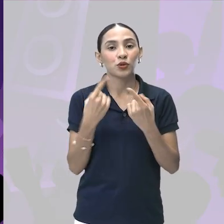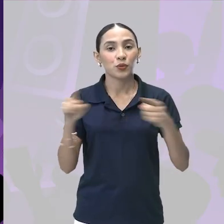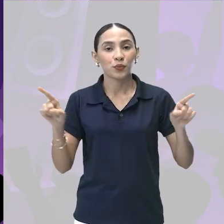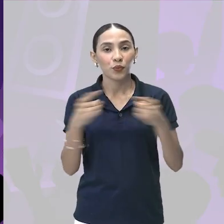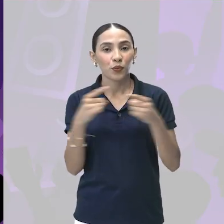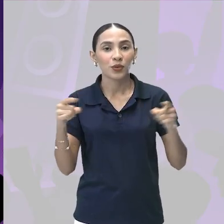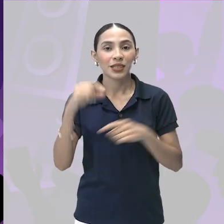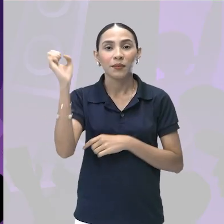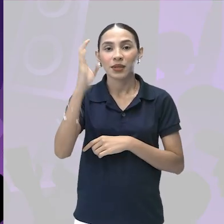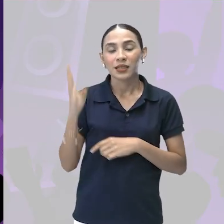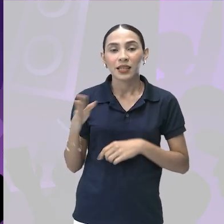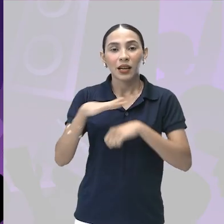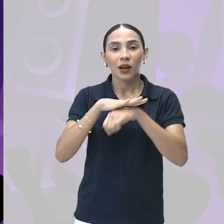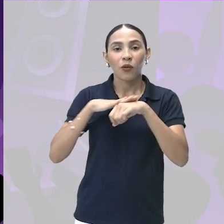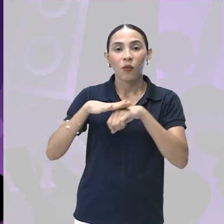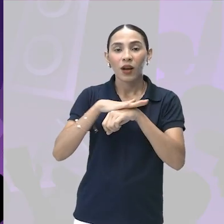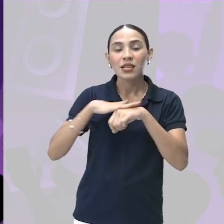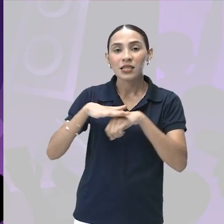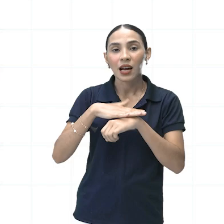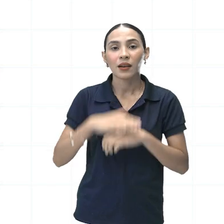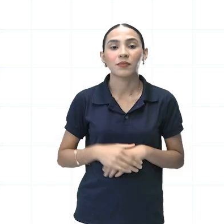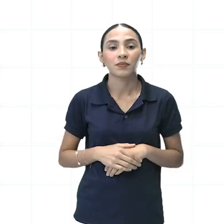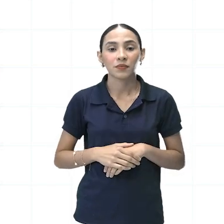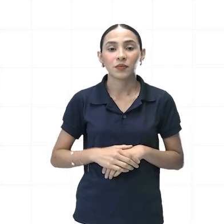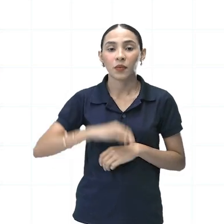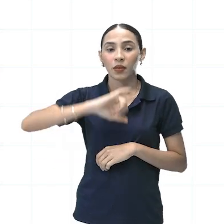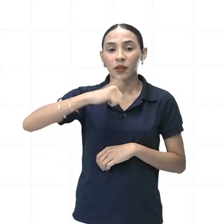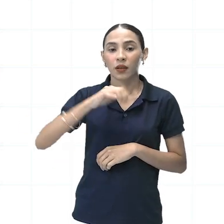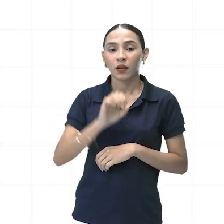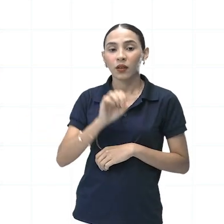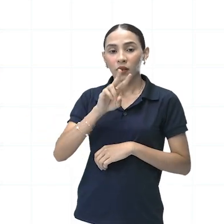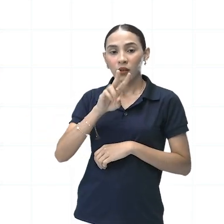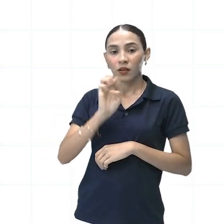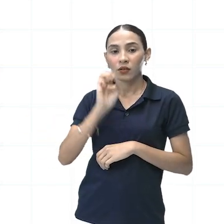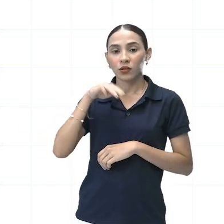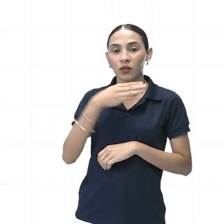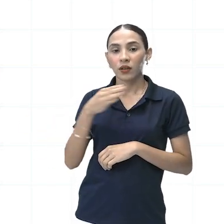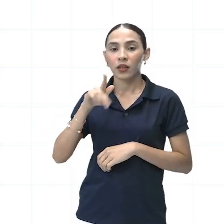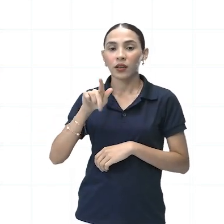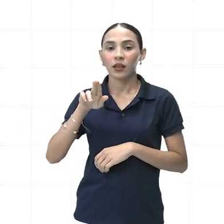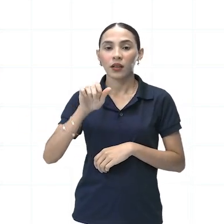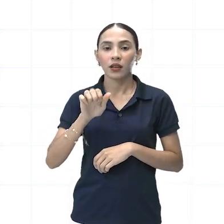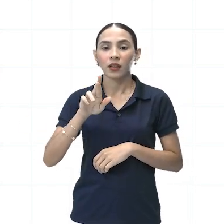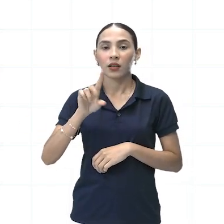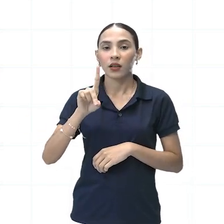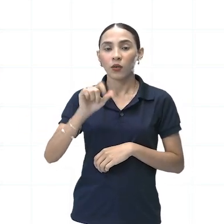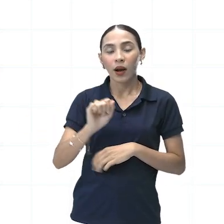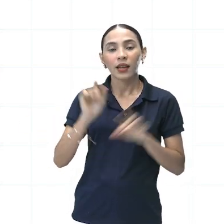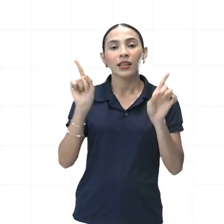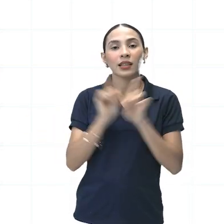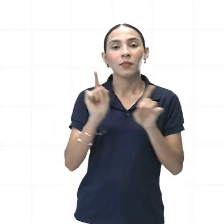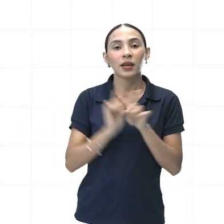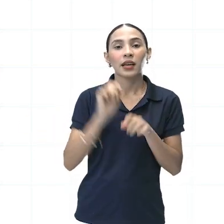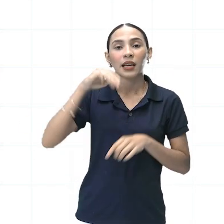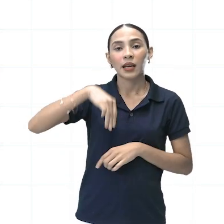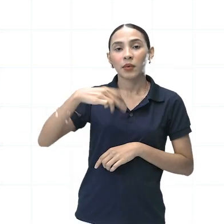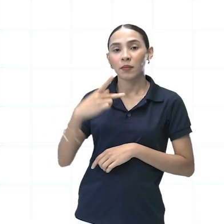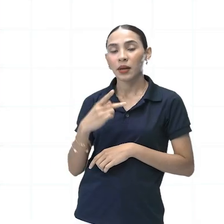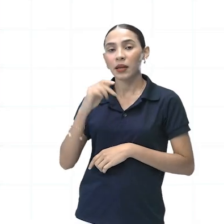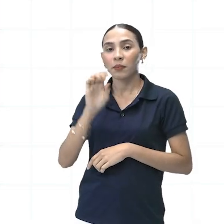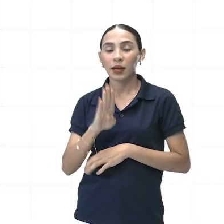Vamos conversar um pouco sobre a Jovem Guarda, a MPB, e também sobre o hip